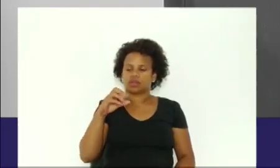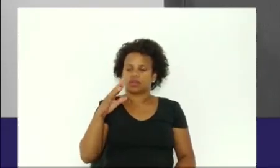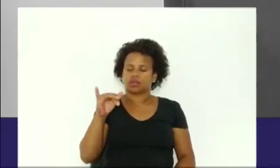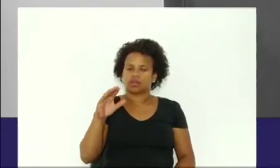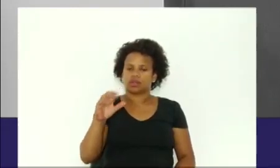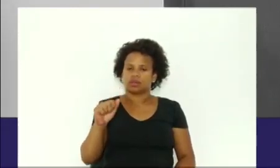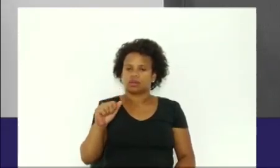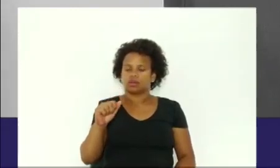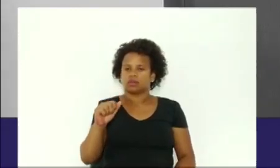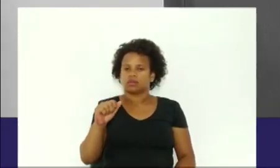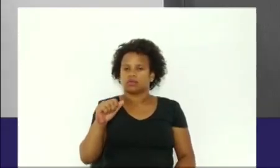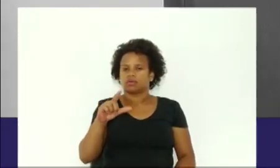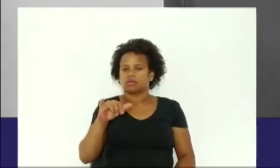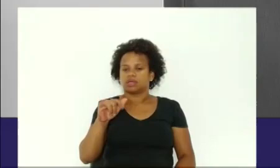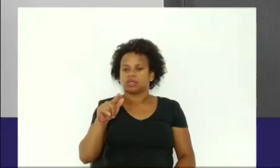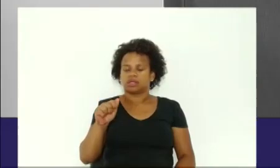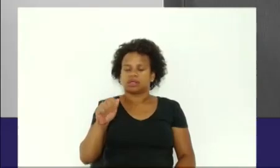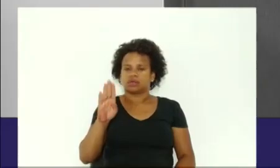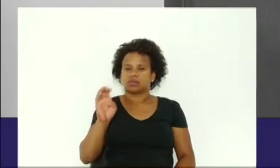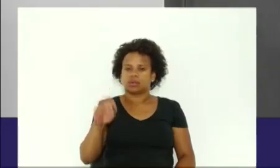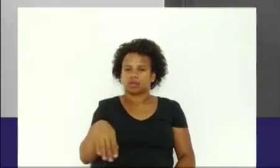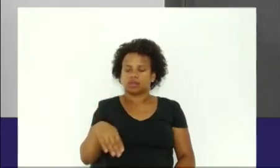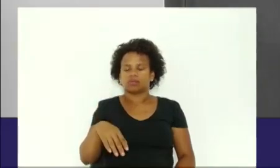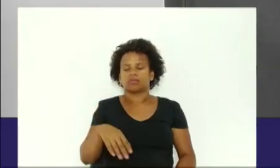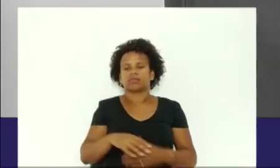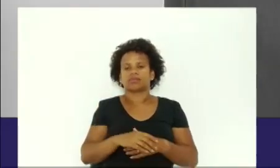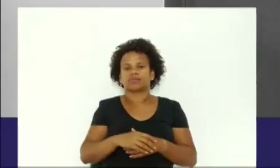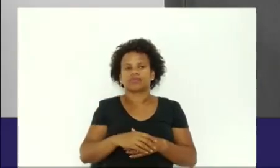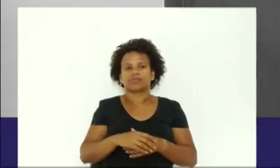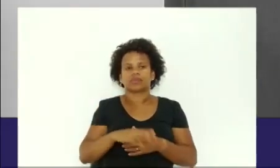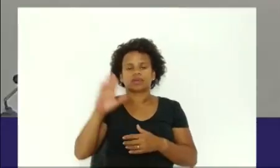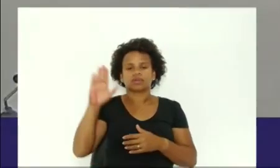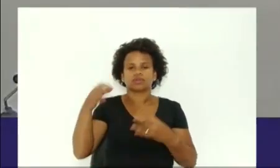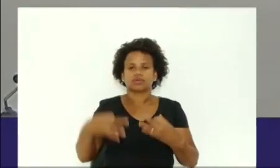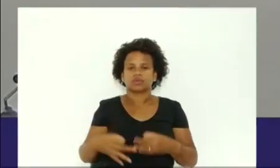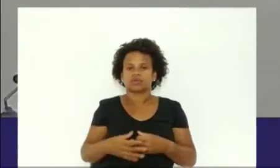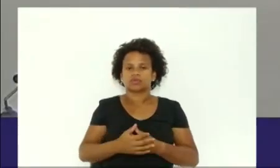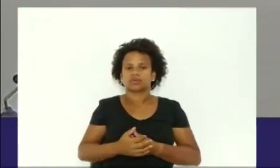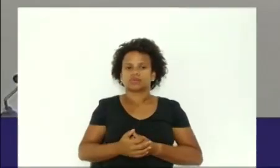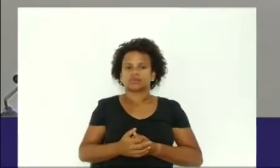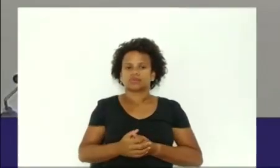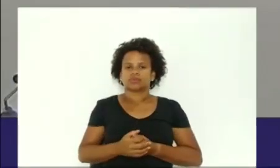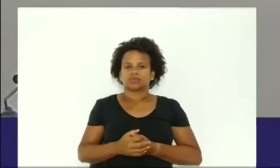da Liga do Bem, Republicanos. Questão de ordem, senhor presidente.